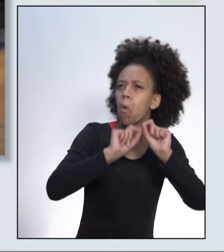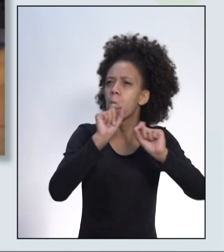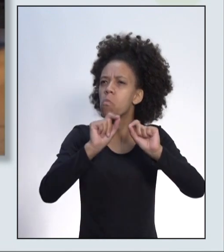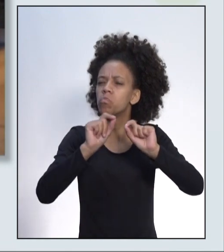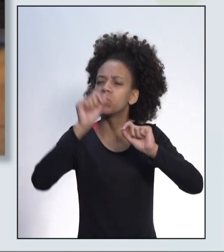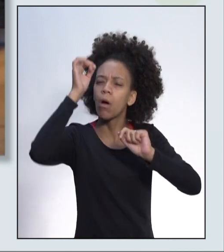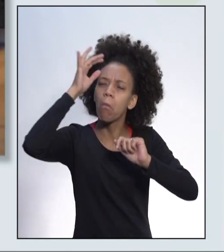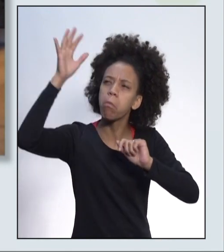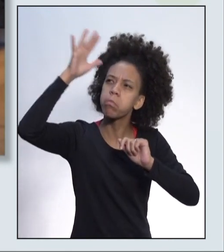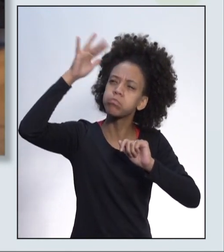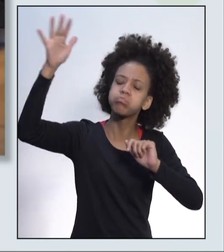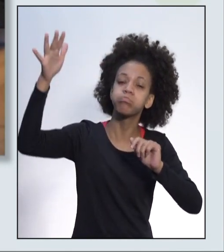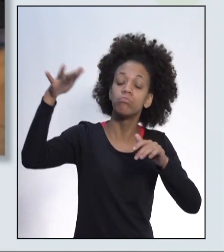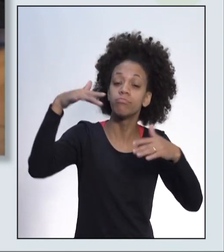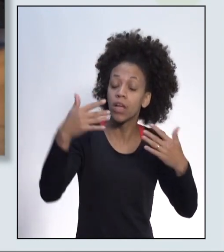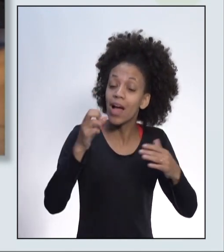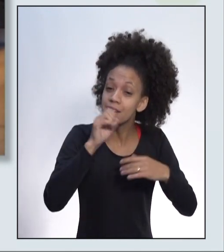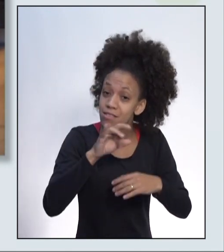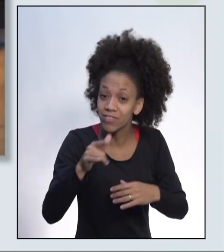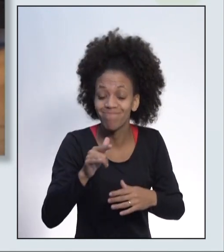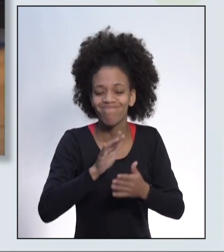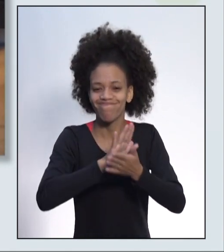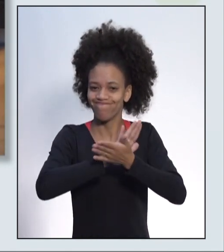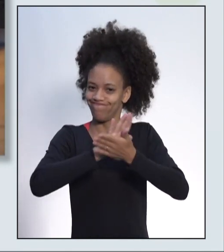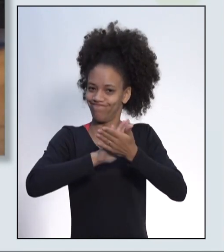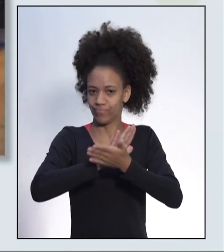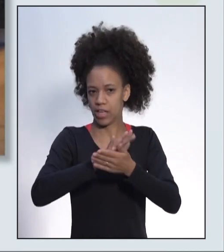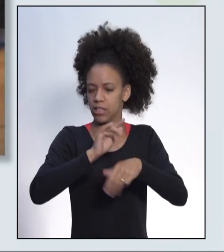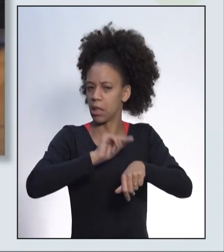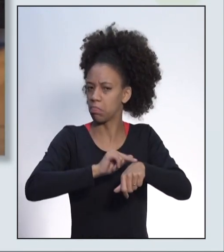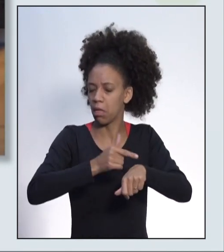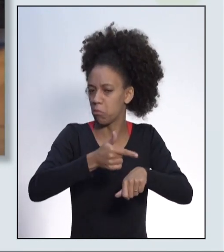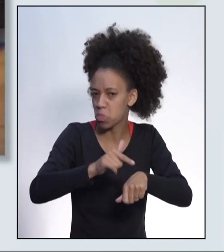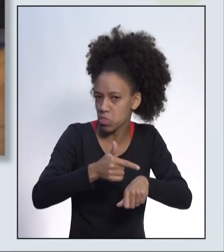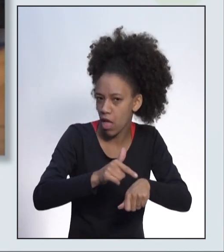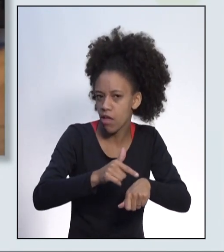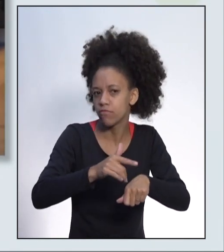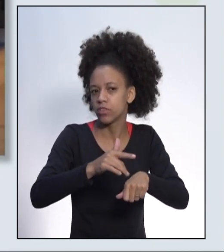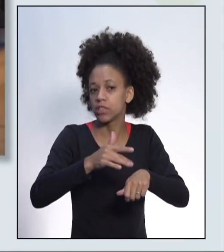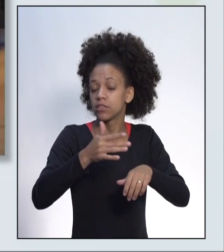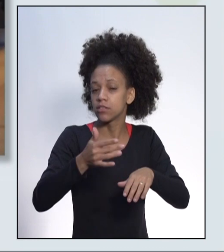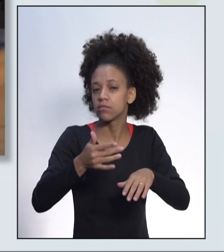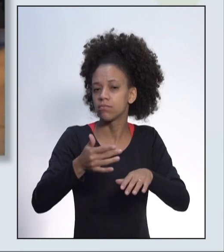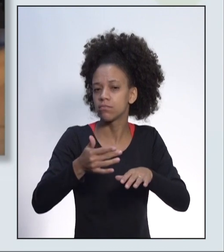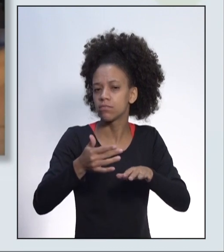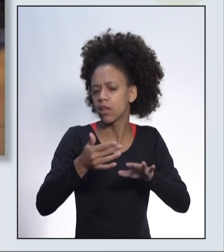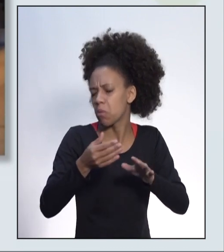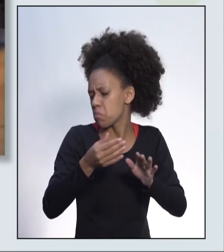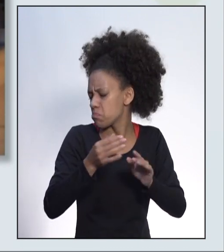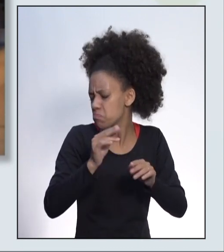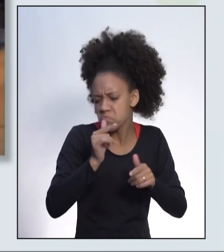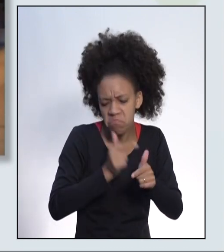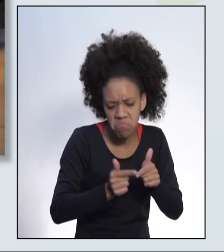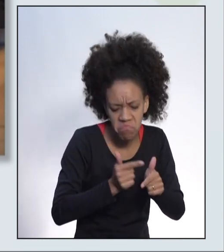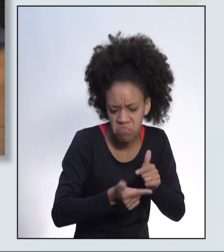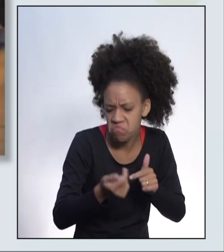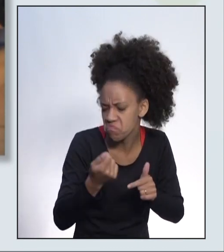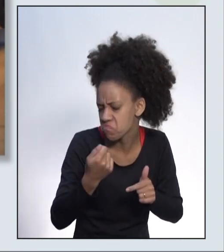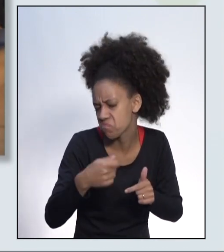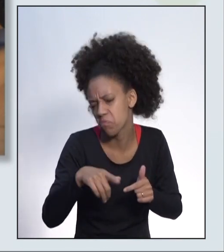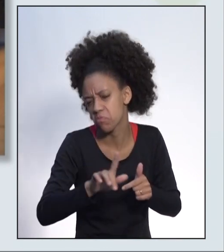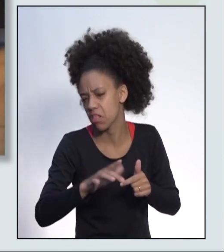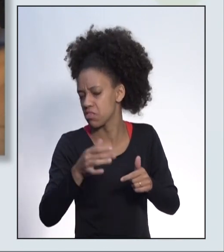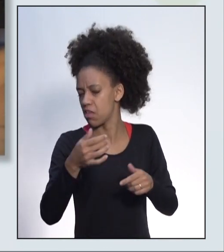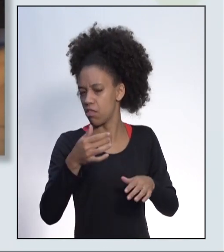né? Se você não fez isso, não deu tempo de fazer naquele tempo que eu dei, não tem problema. Eu vou também anotar aqui